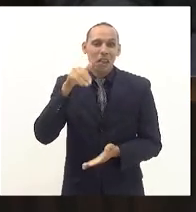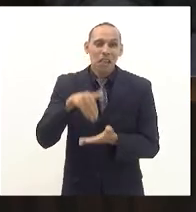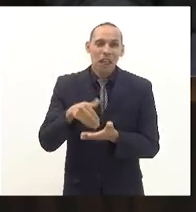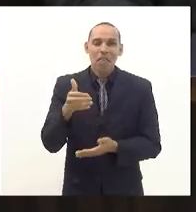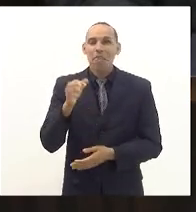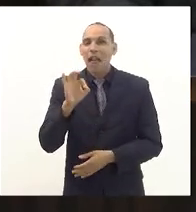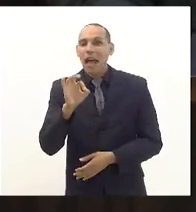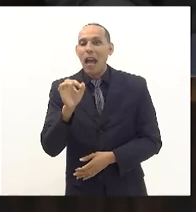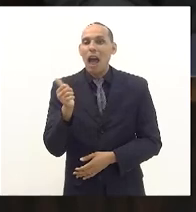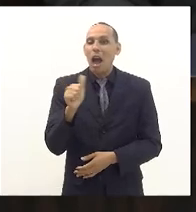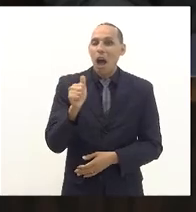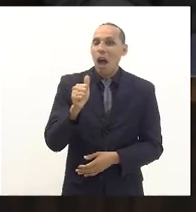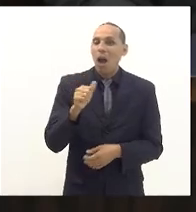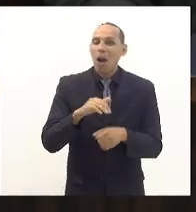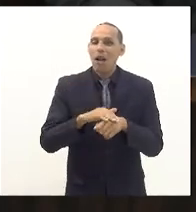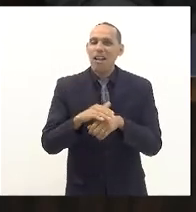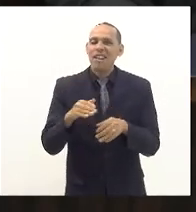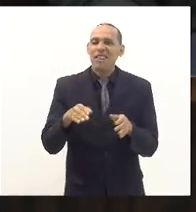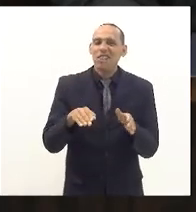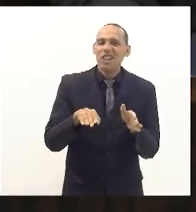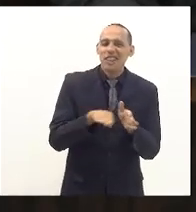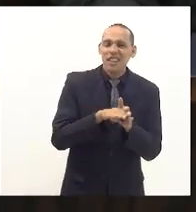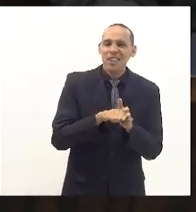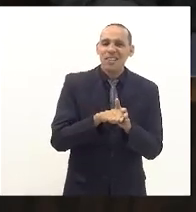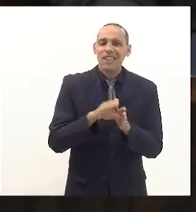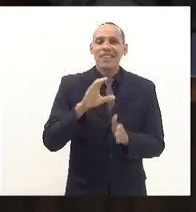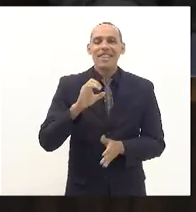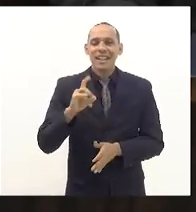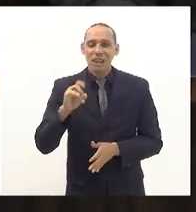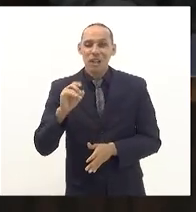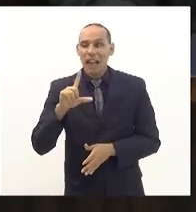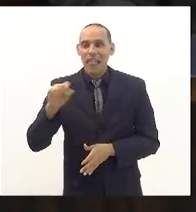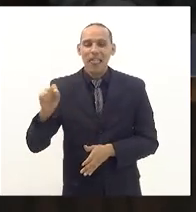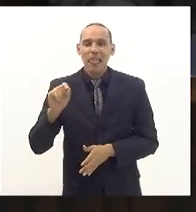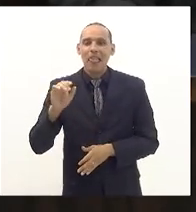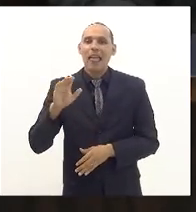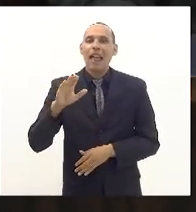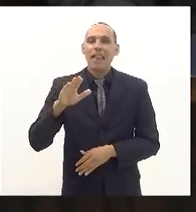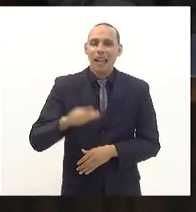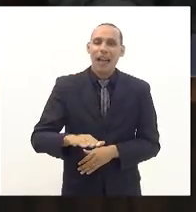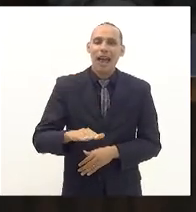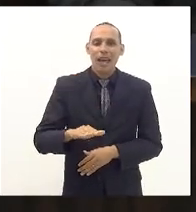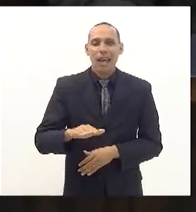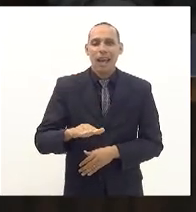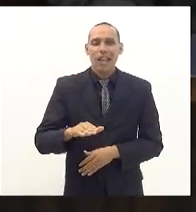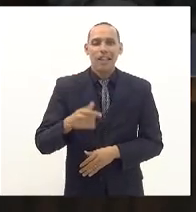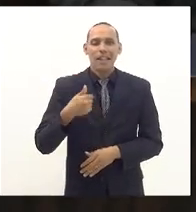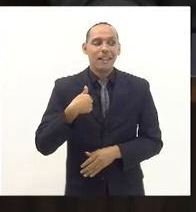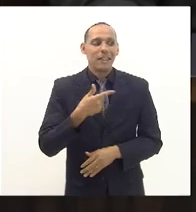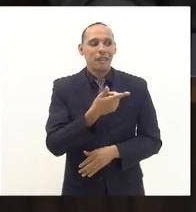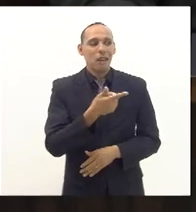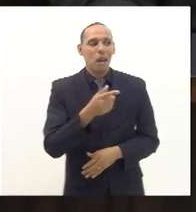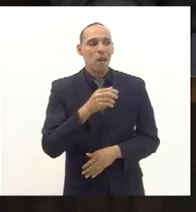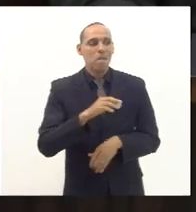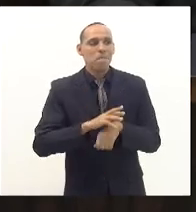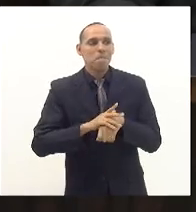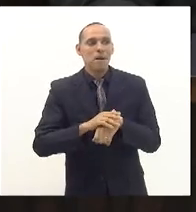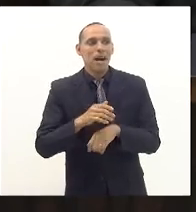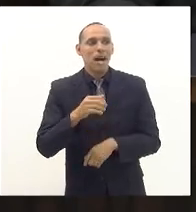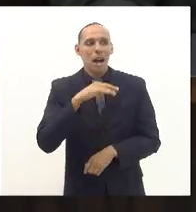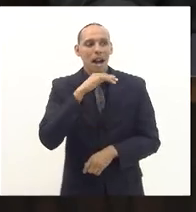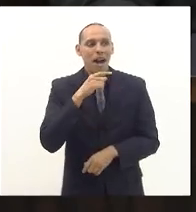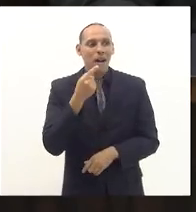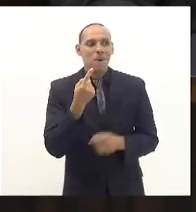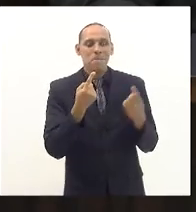dez onze porque eu eu chego muito cedo e saio tarde então já vi que eu tô maltratando os médicos aí no